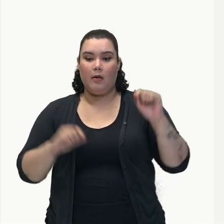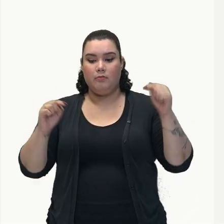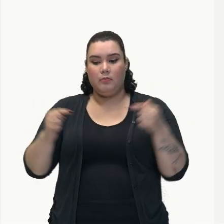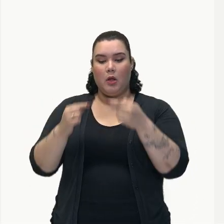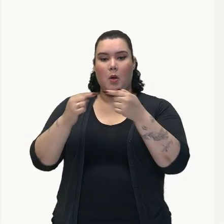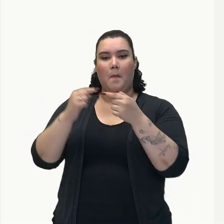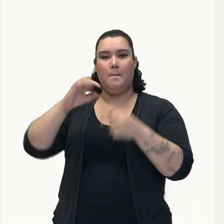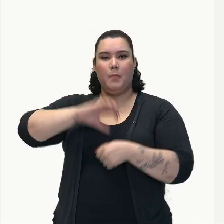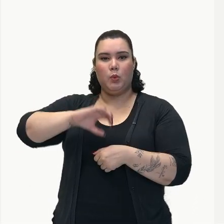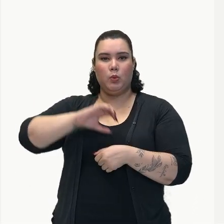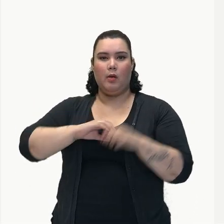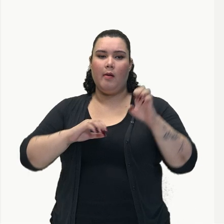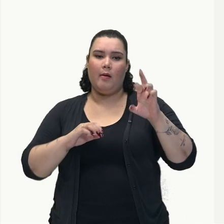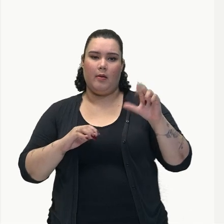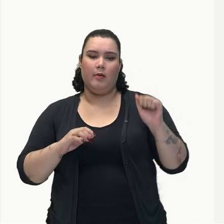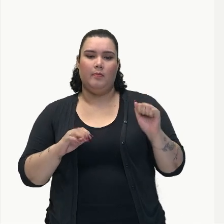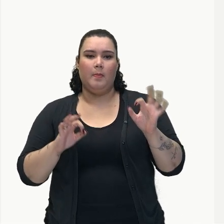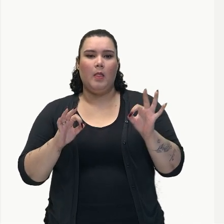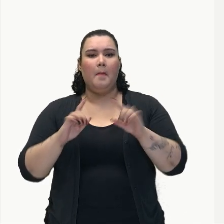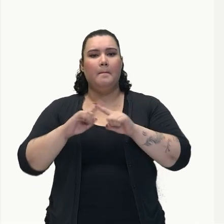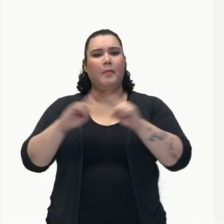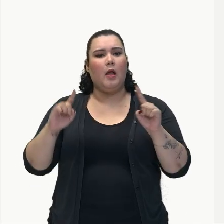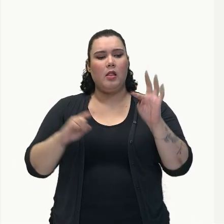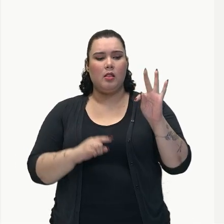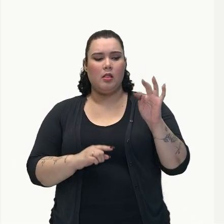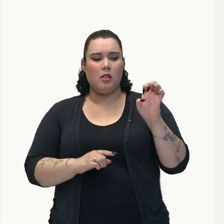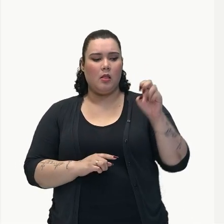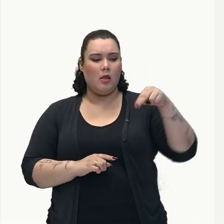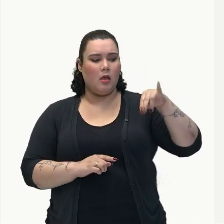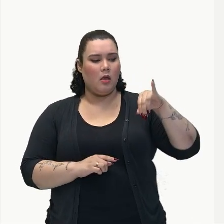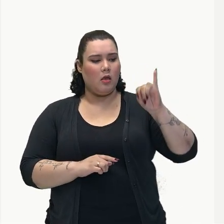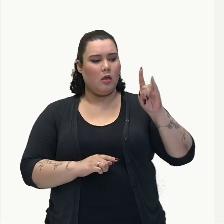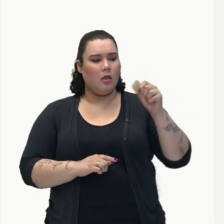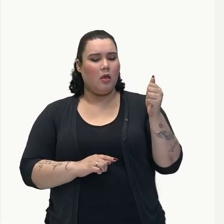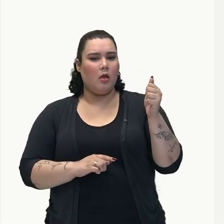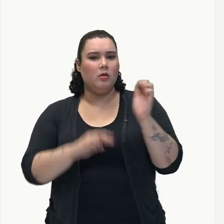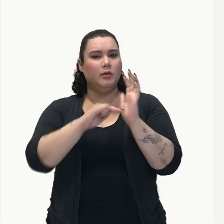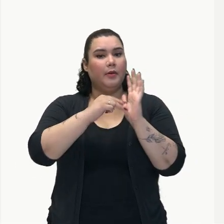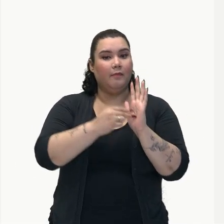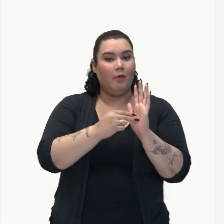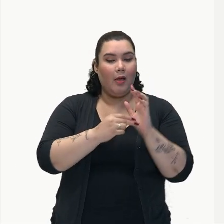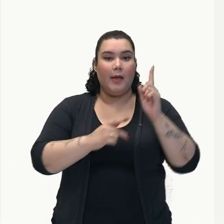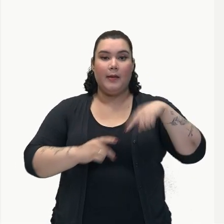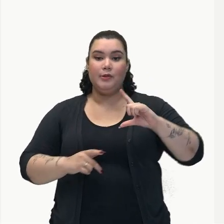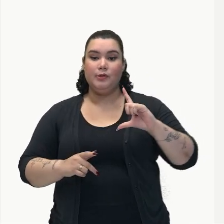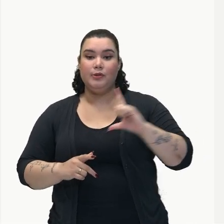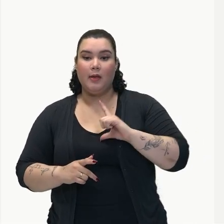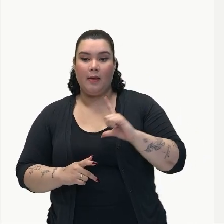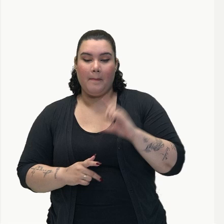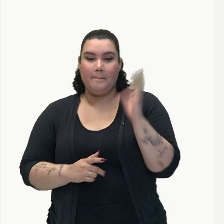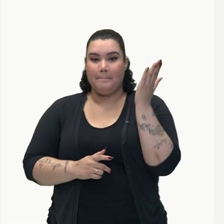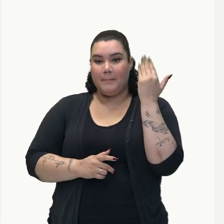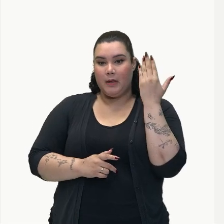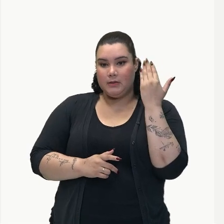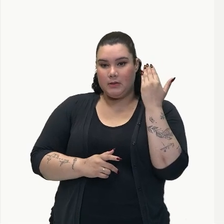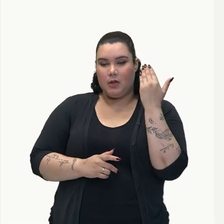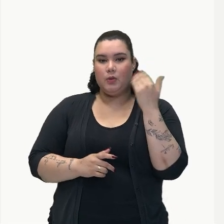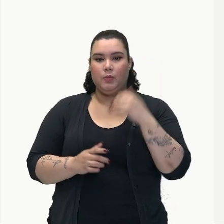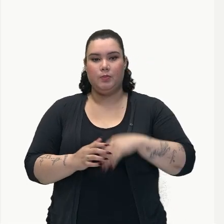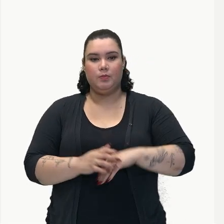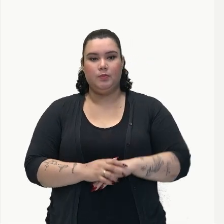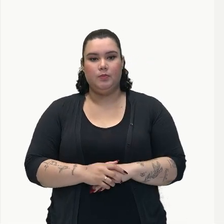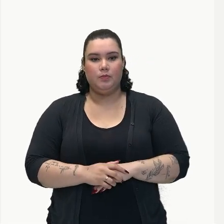nosso era, mas o tinha português, professor, é o nosso tinha, tá bom? Vamos ver se tem esse sentido de